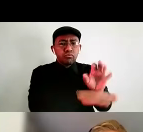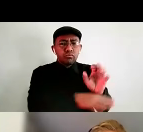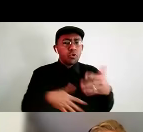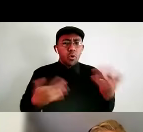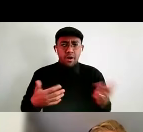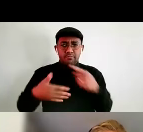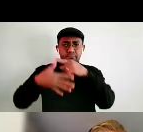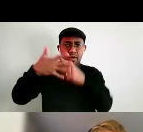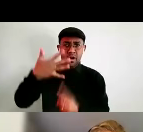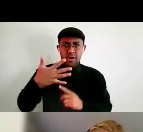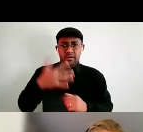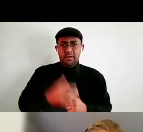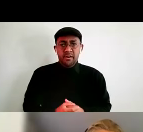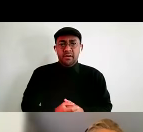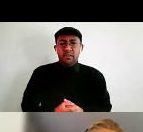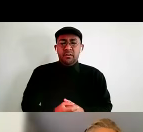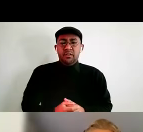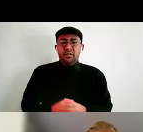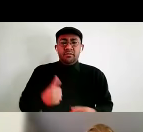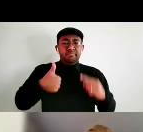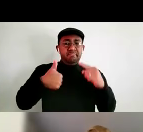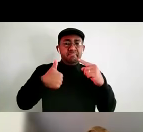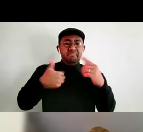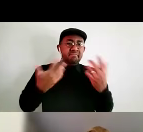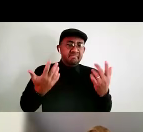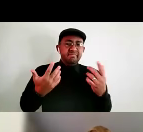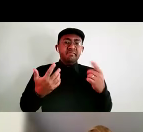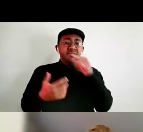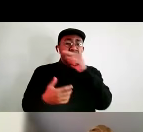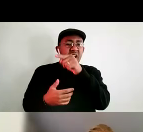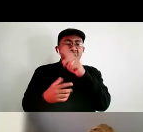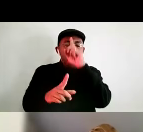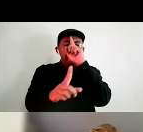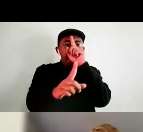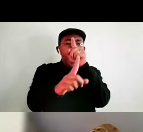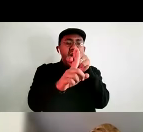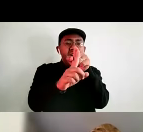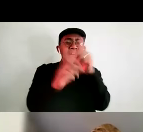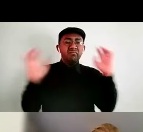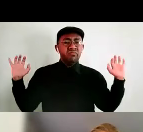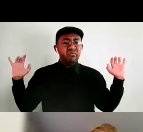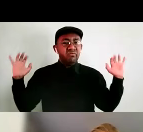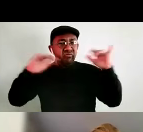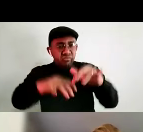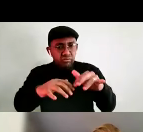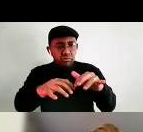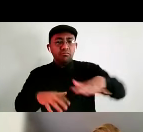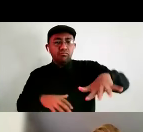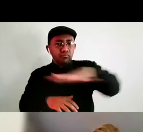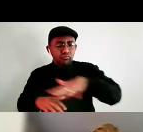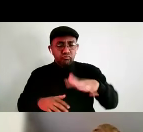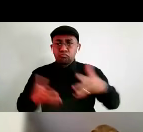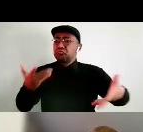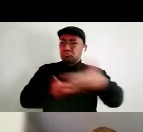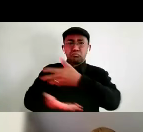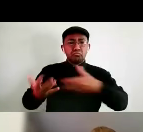Vou começar para comentar a vocês as medidas para um evento que seja mais seguro